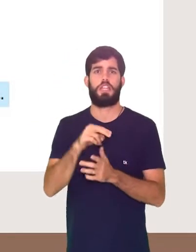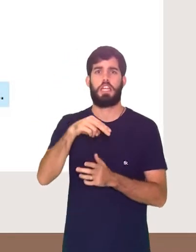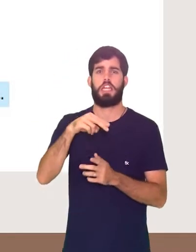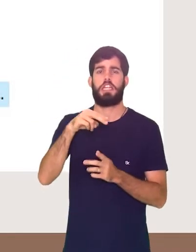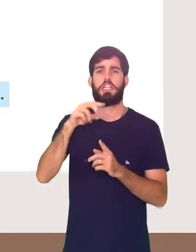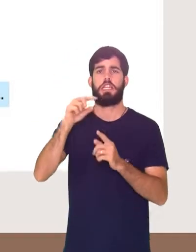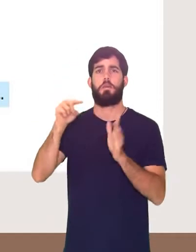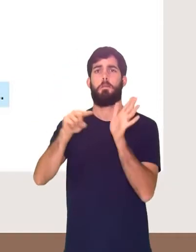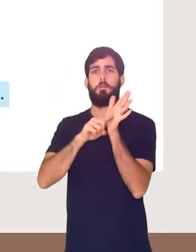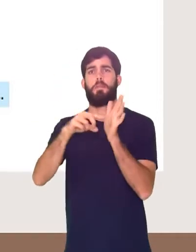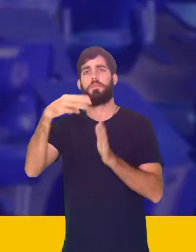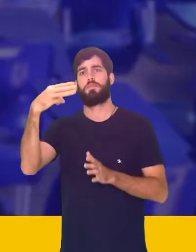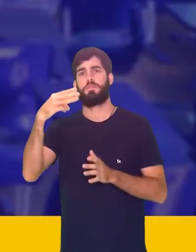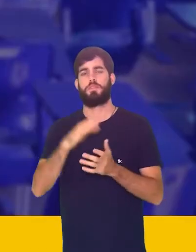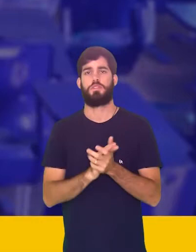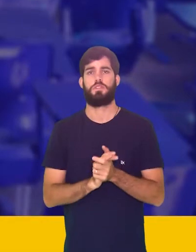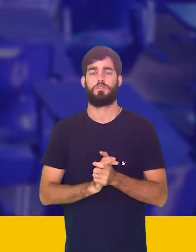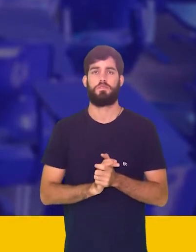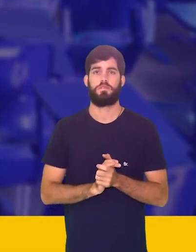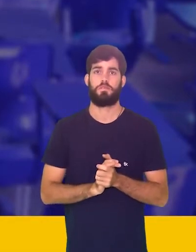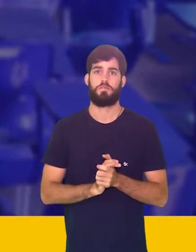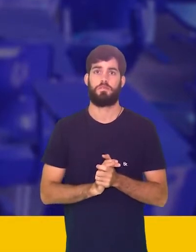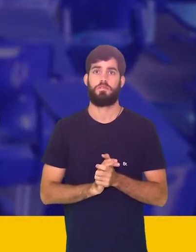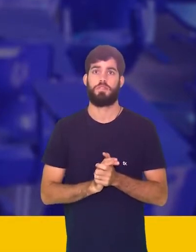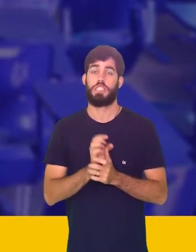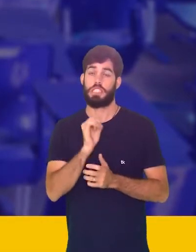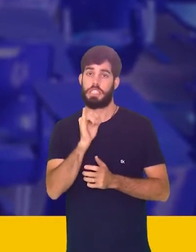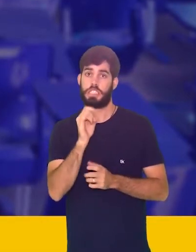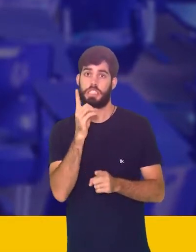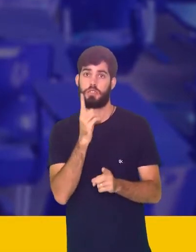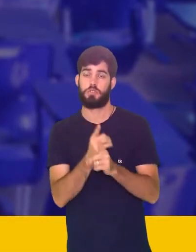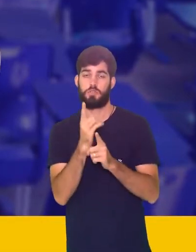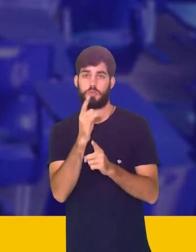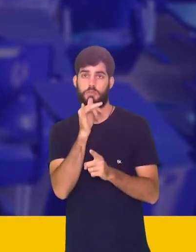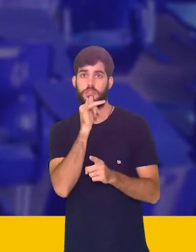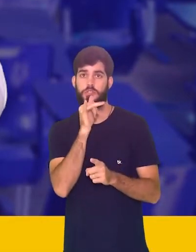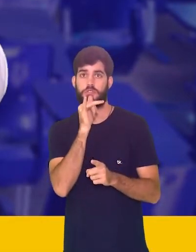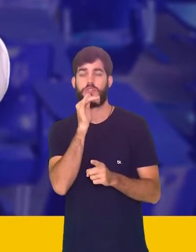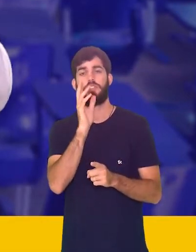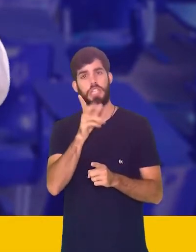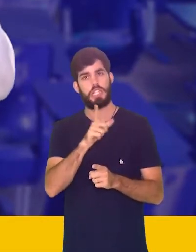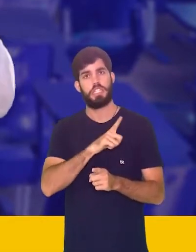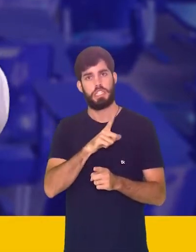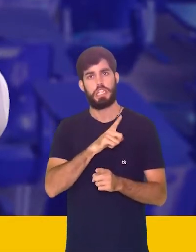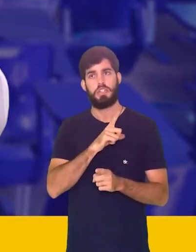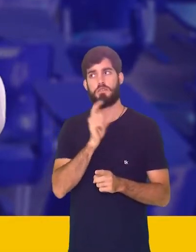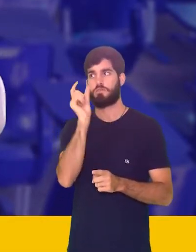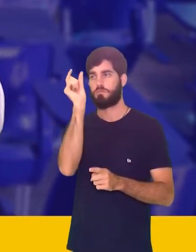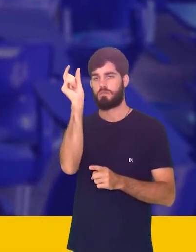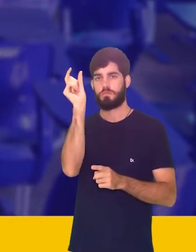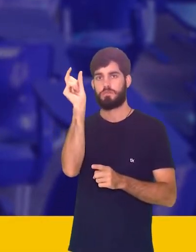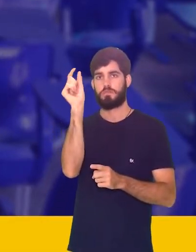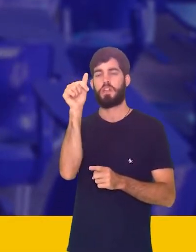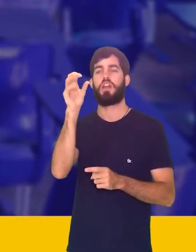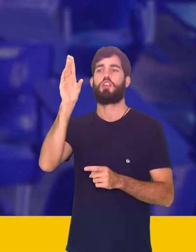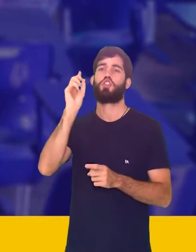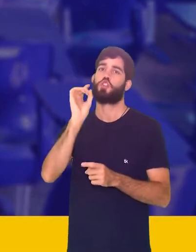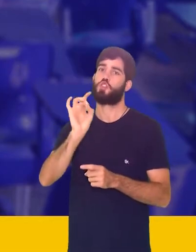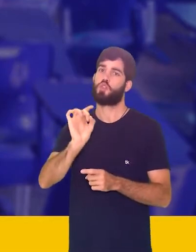N-3. Então, deixa lá a carga. Se você encontrou já com a carga, deixa a